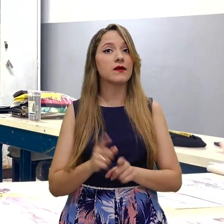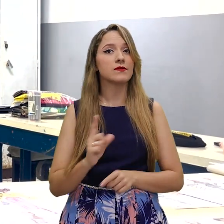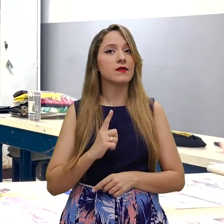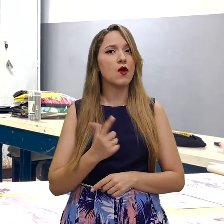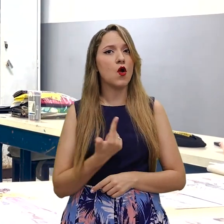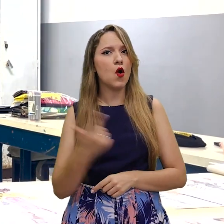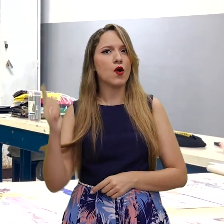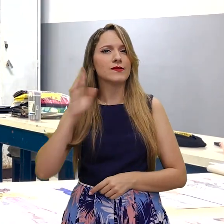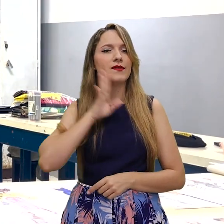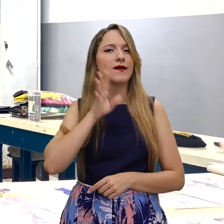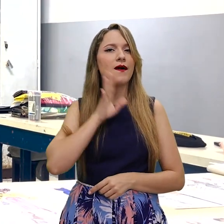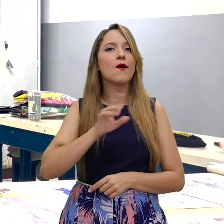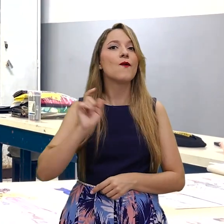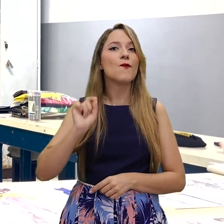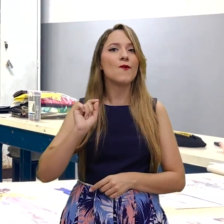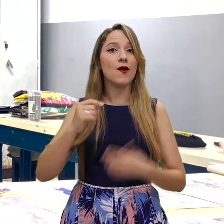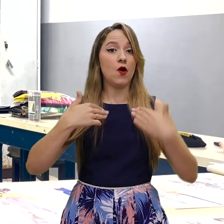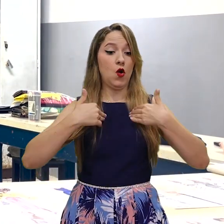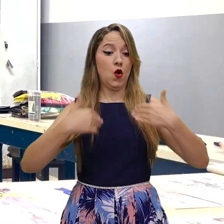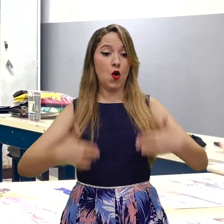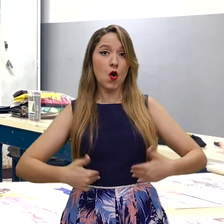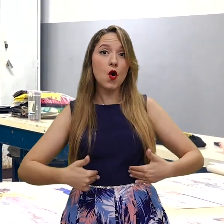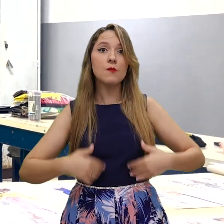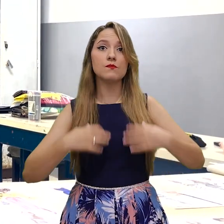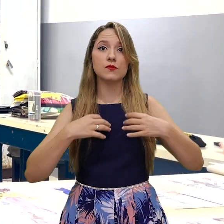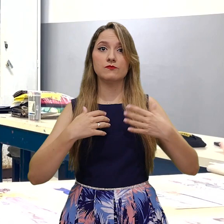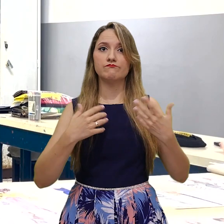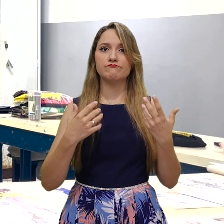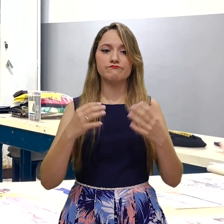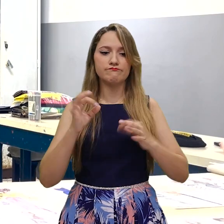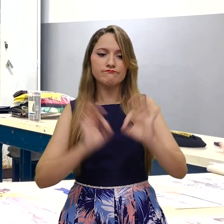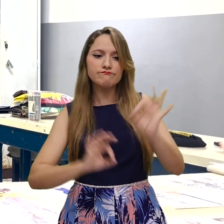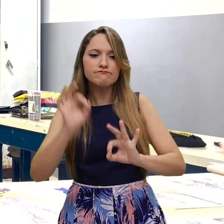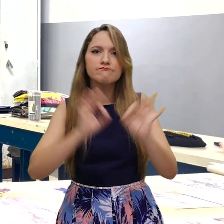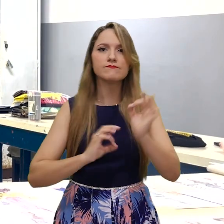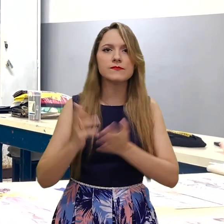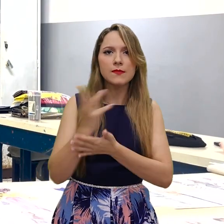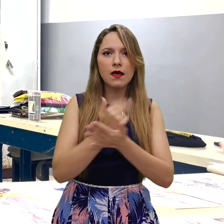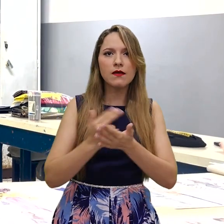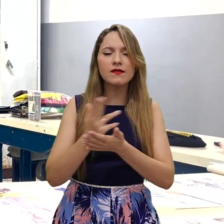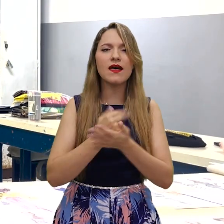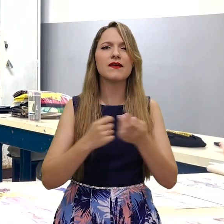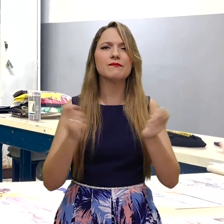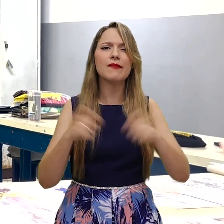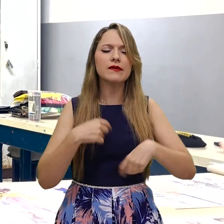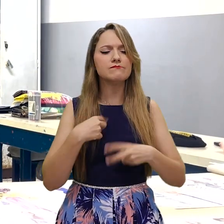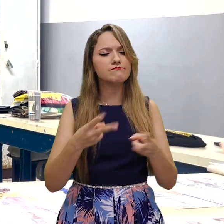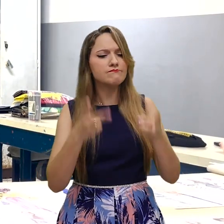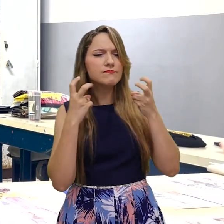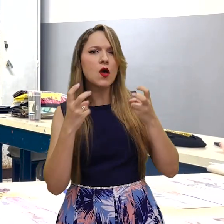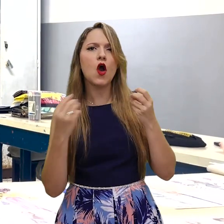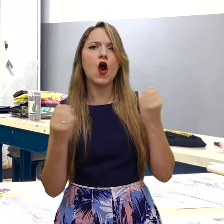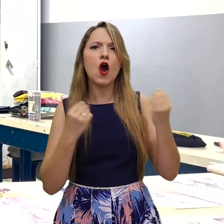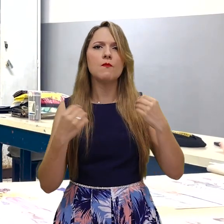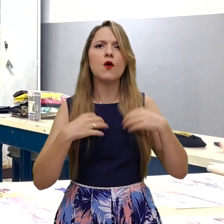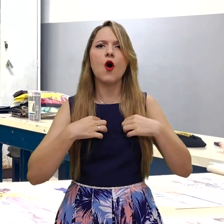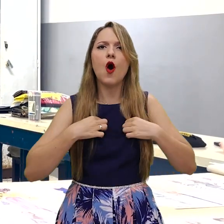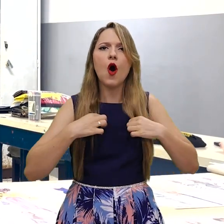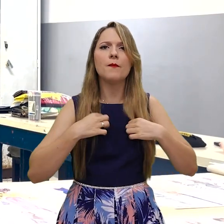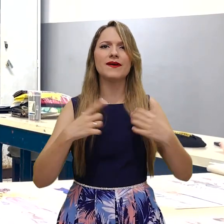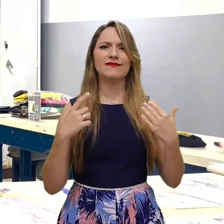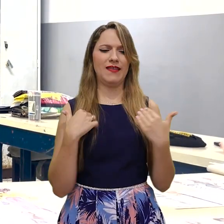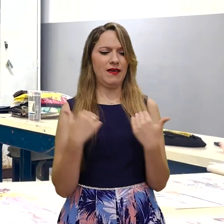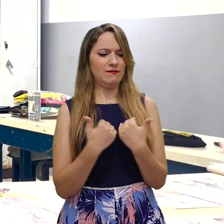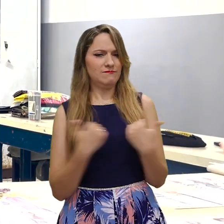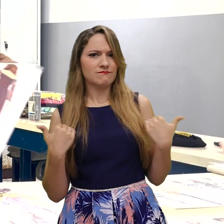você faz no corpo, que é justamente você dimensionar melhor o comprimento da roupa, a altura de decote e os detalhes. Por